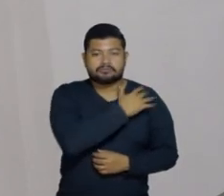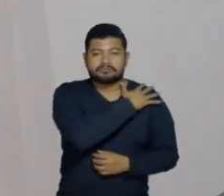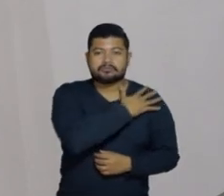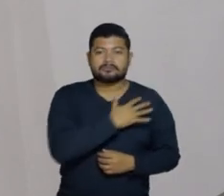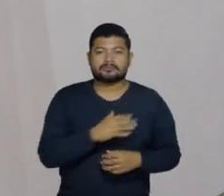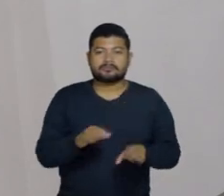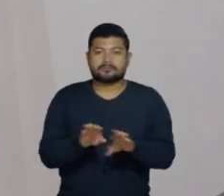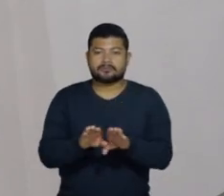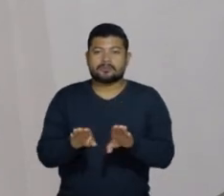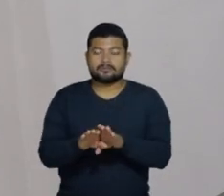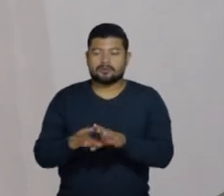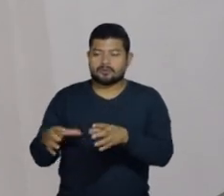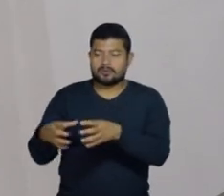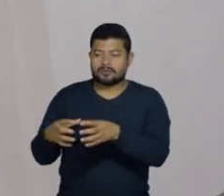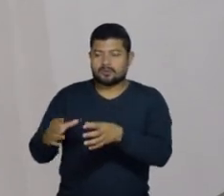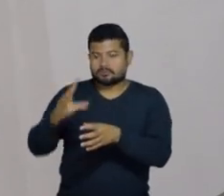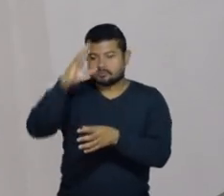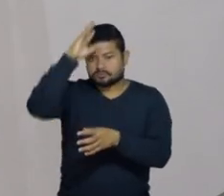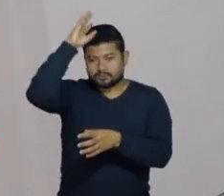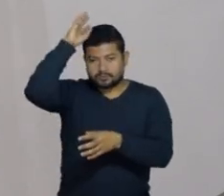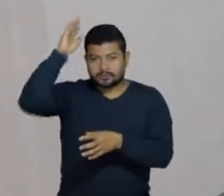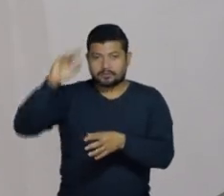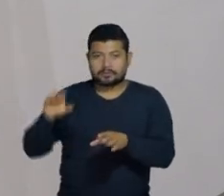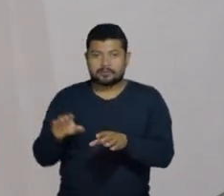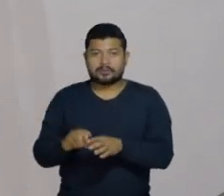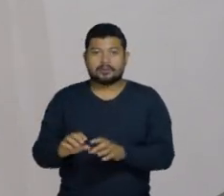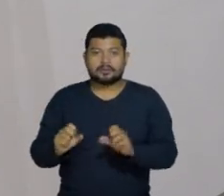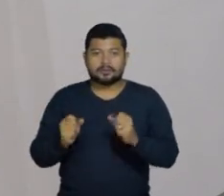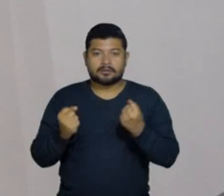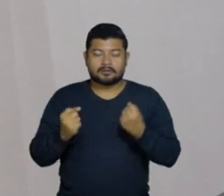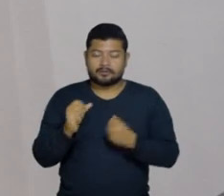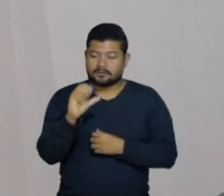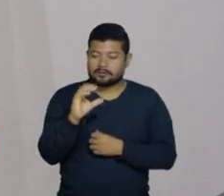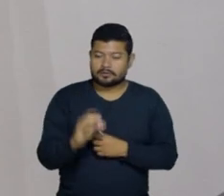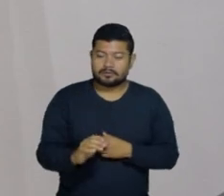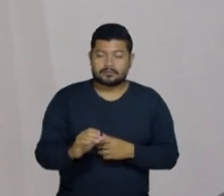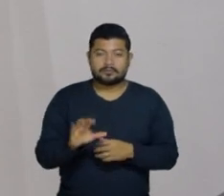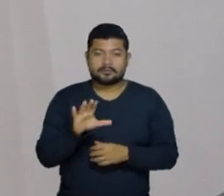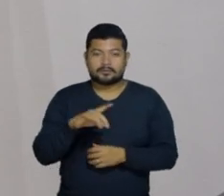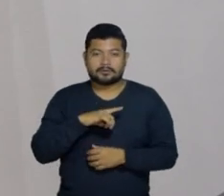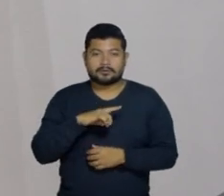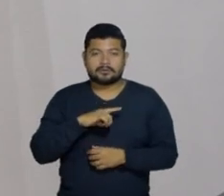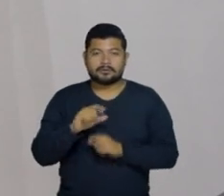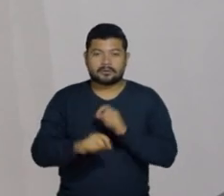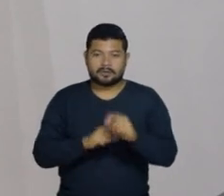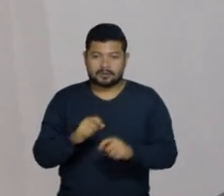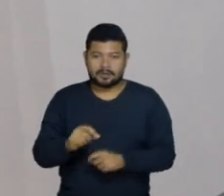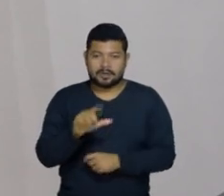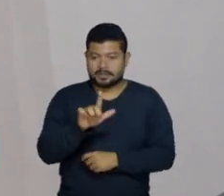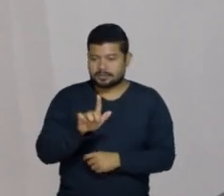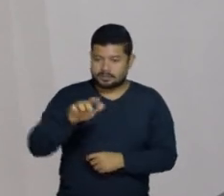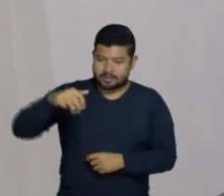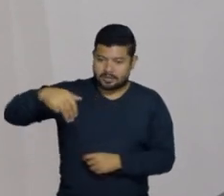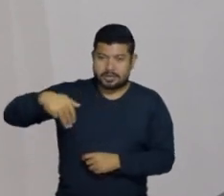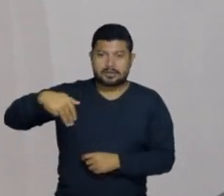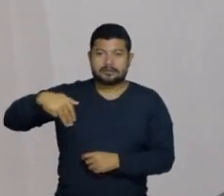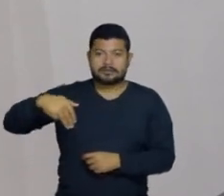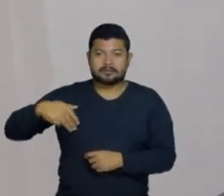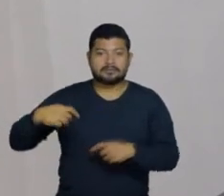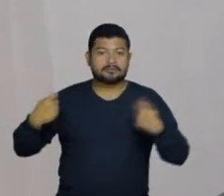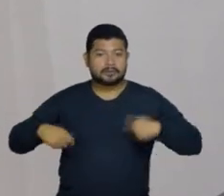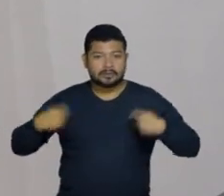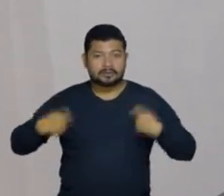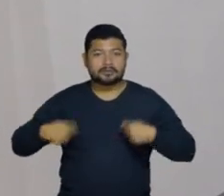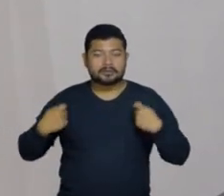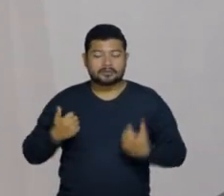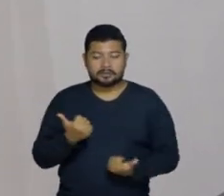de Bombeiros, Defesa Civil, mas temos as guardas municipais dos municípios, delegado Egídio, que precisam, sim, de apoio